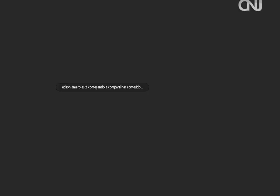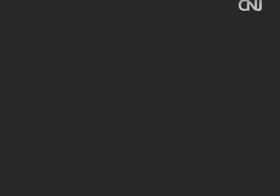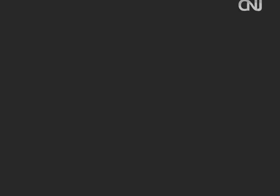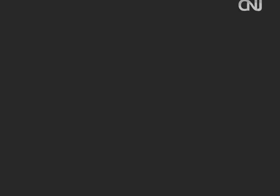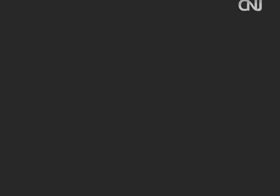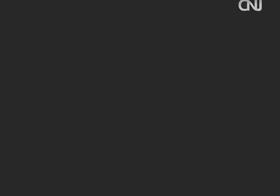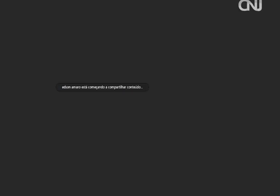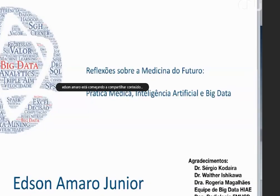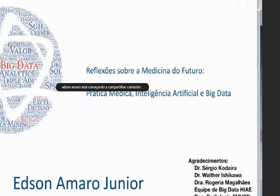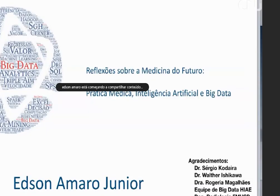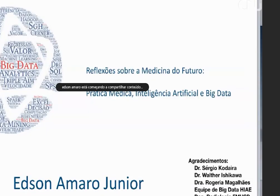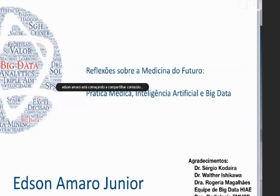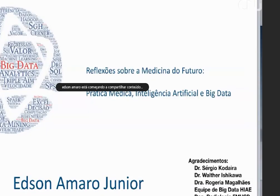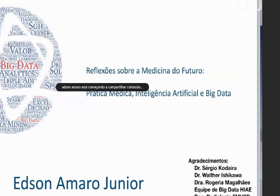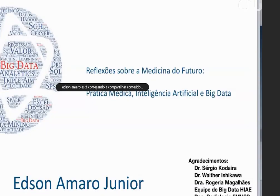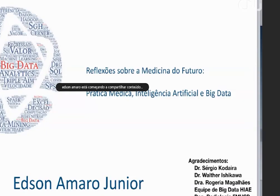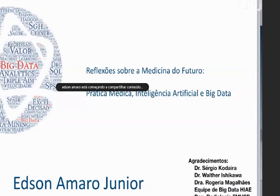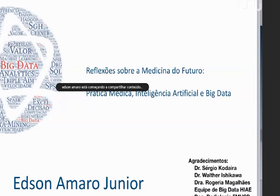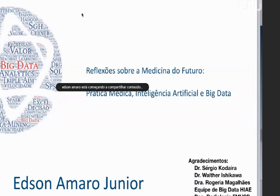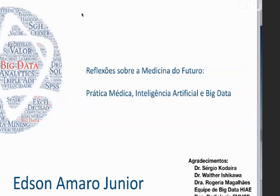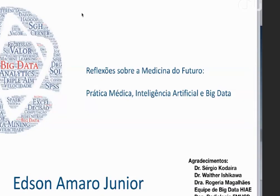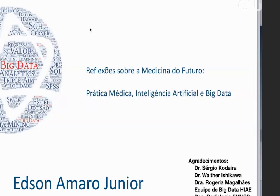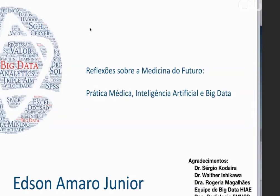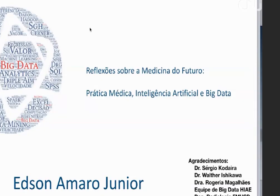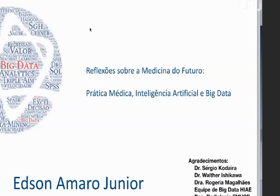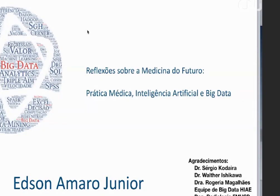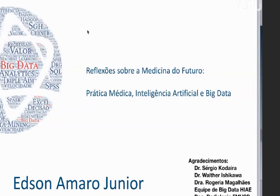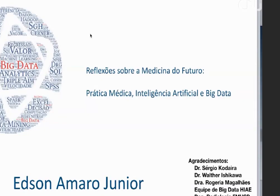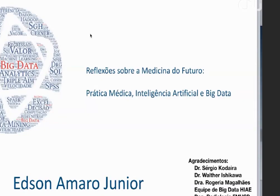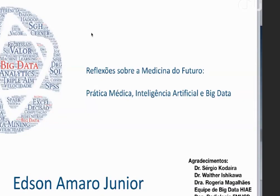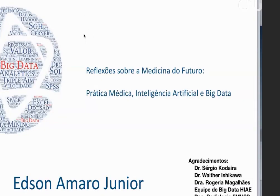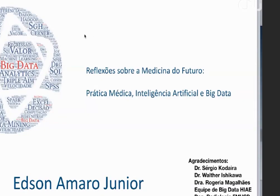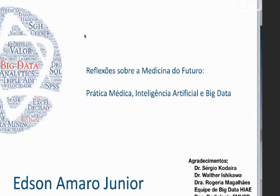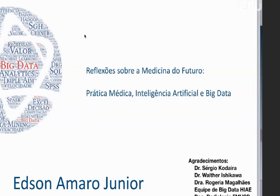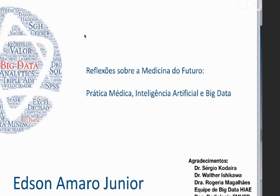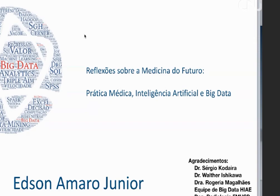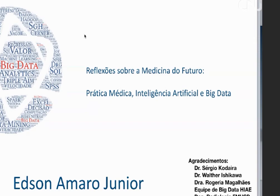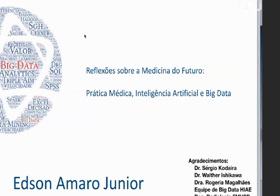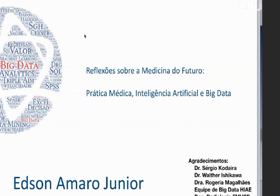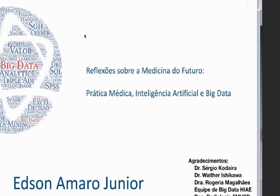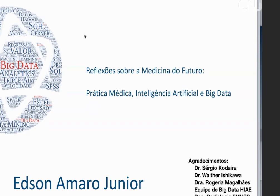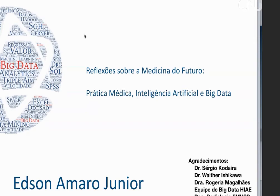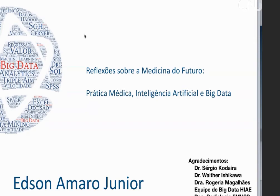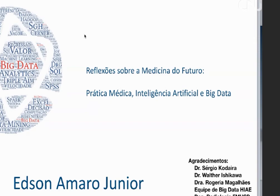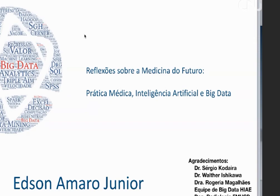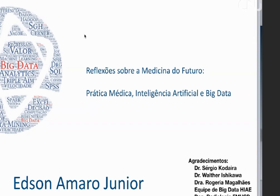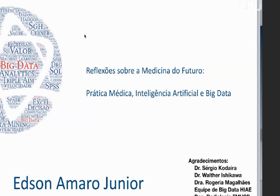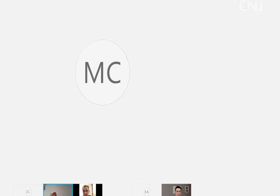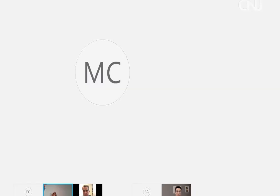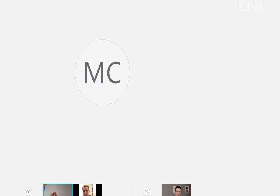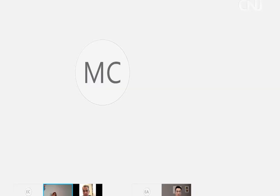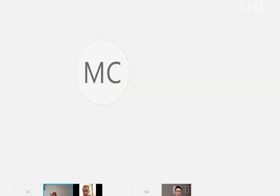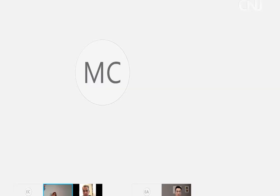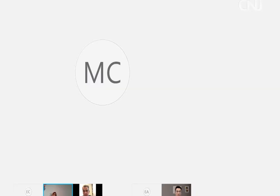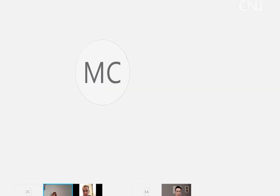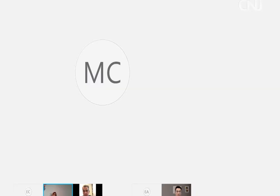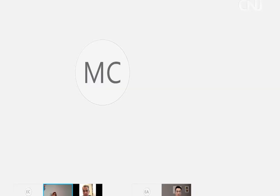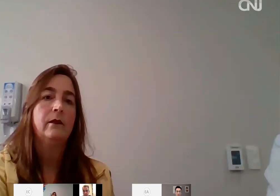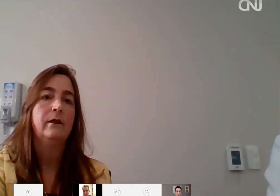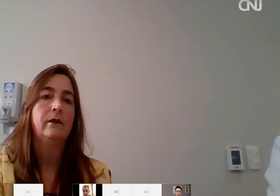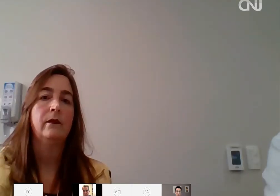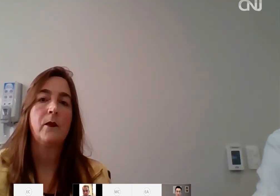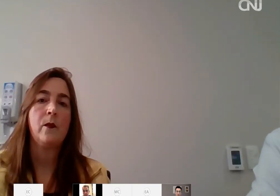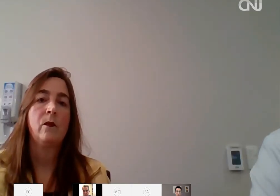Pronto. Conseguem ver minha Doutora tela? Rogéria, poderia desligar o microfone, por gentileza? A forma de conversar com você sobre esse tema aqui